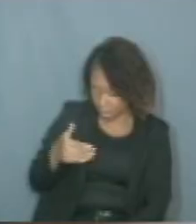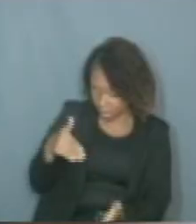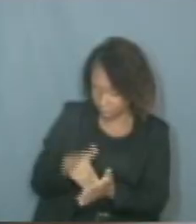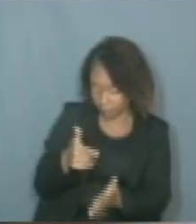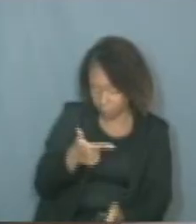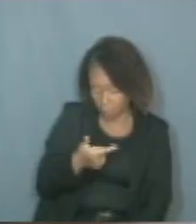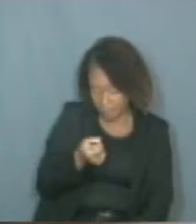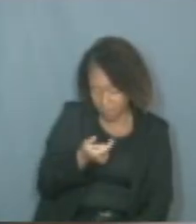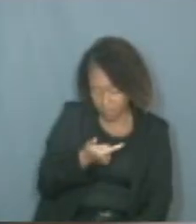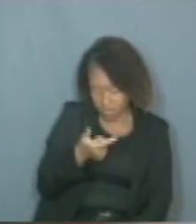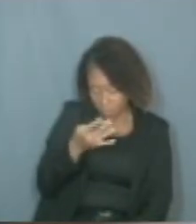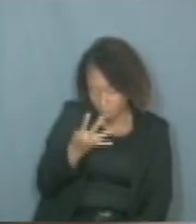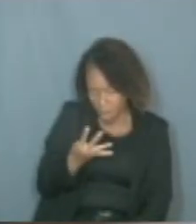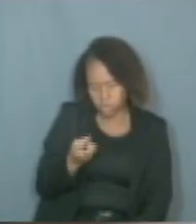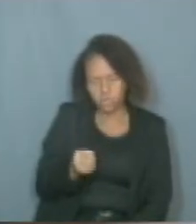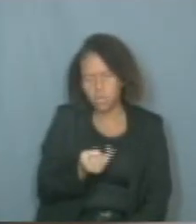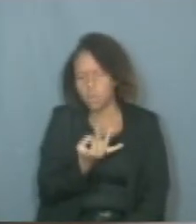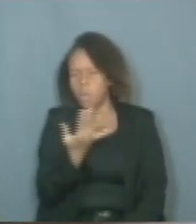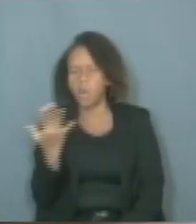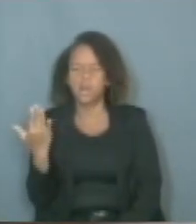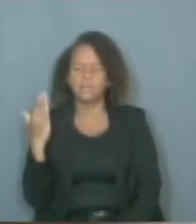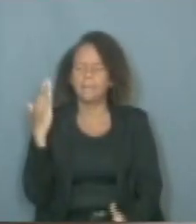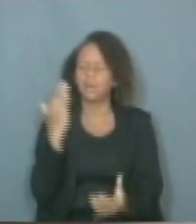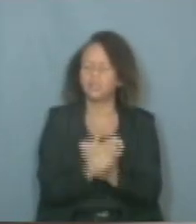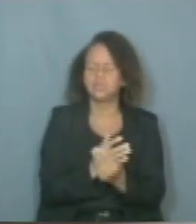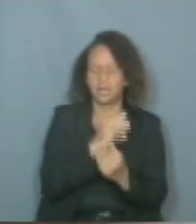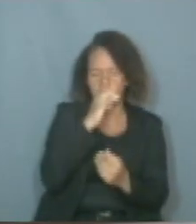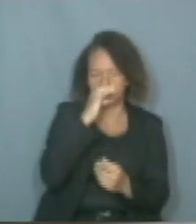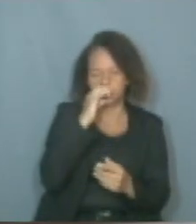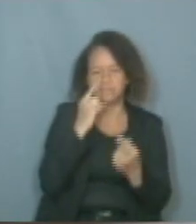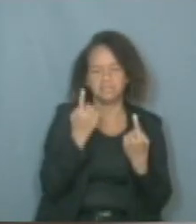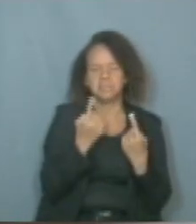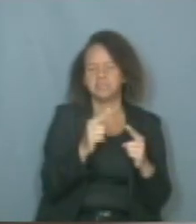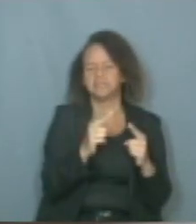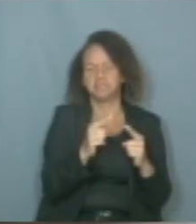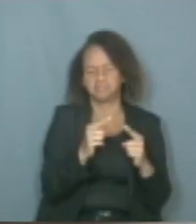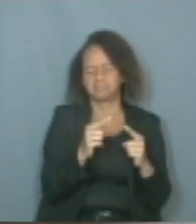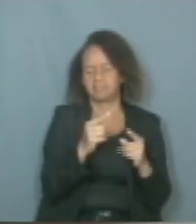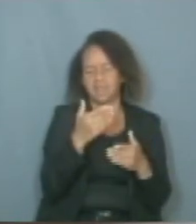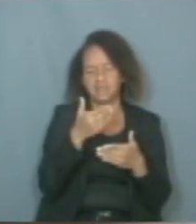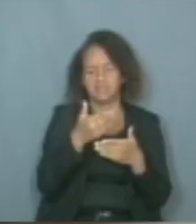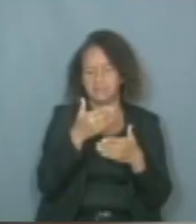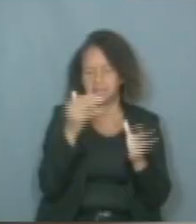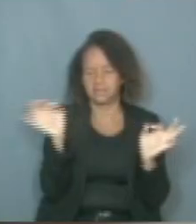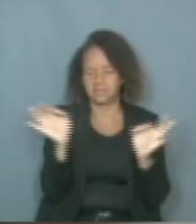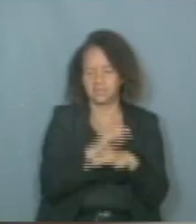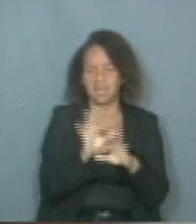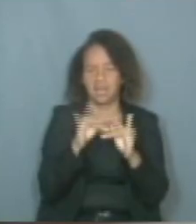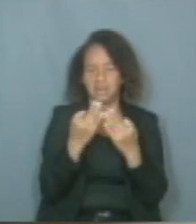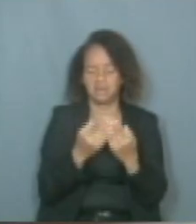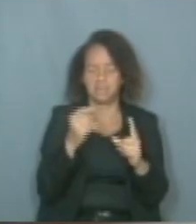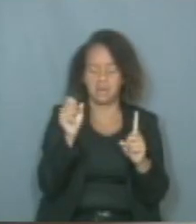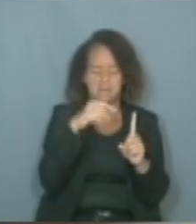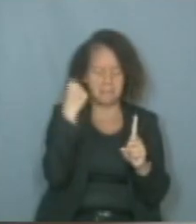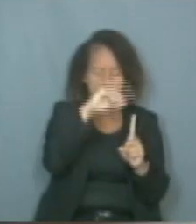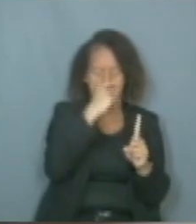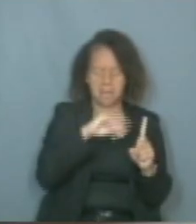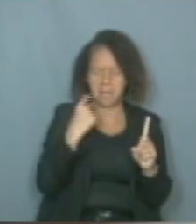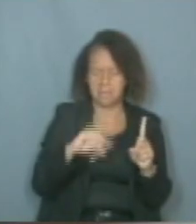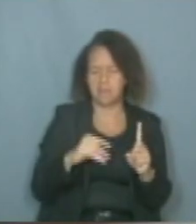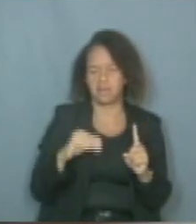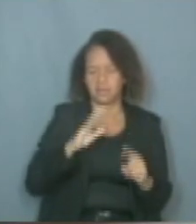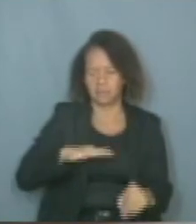2024, quantos processos para destituição do poder familiar por maus tratos contra